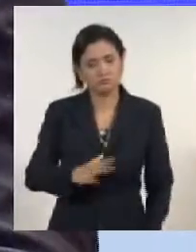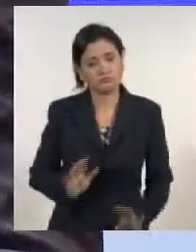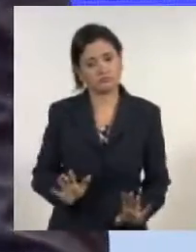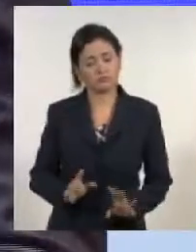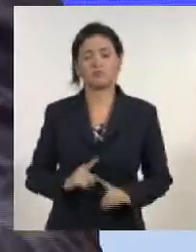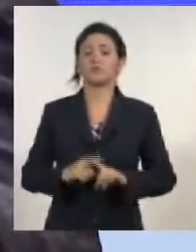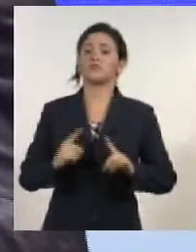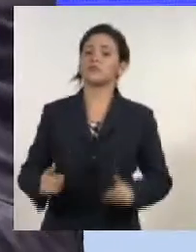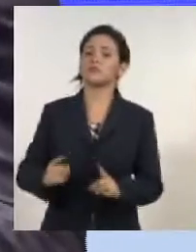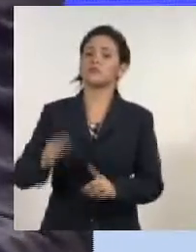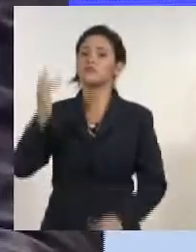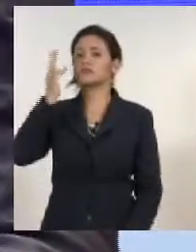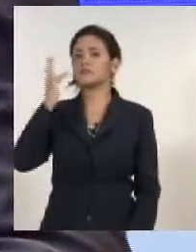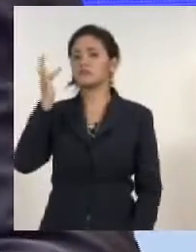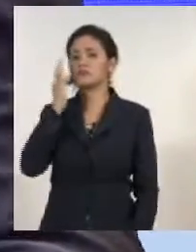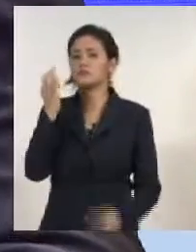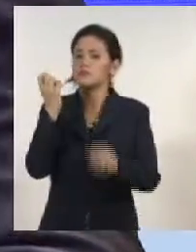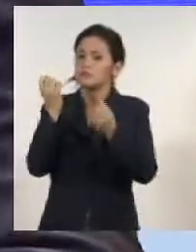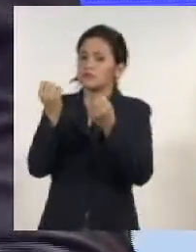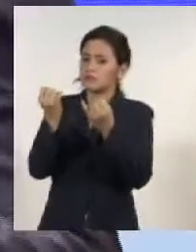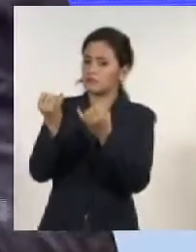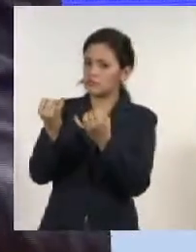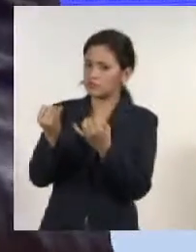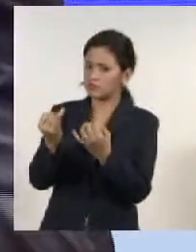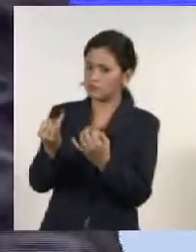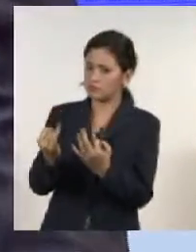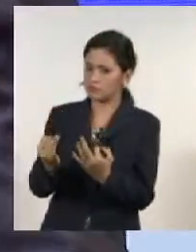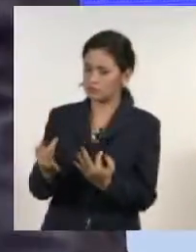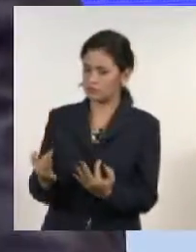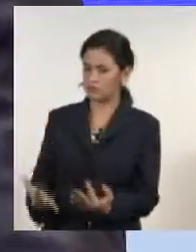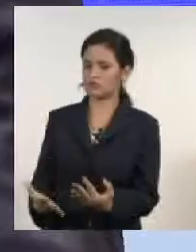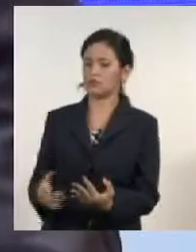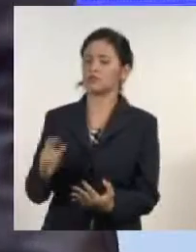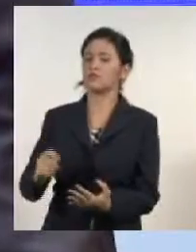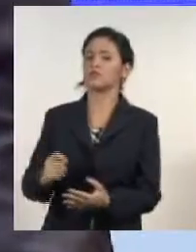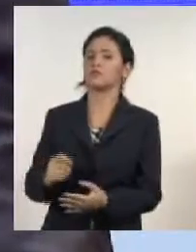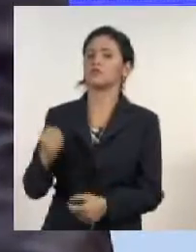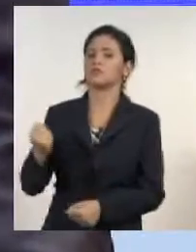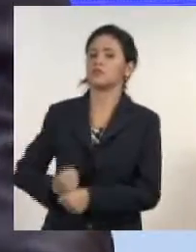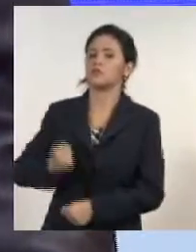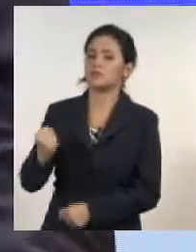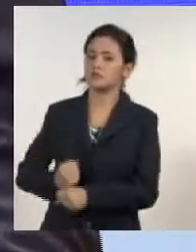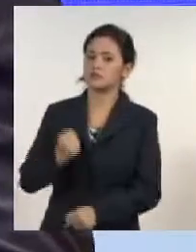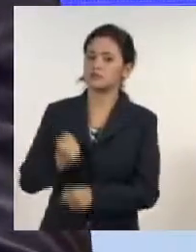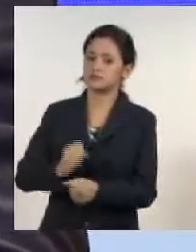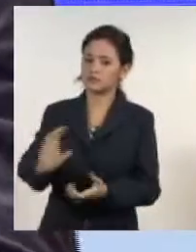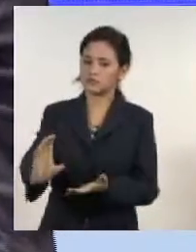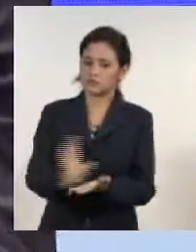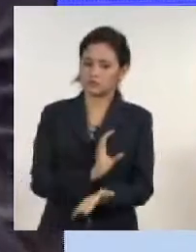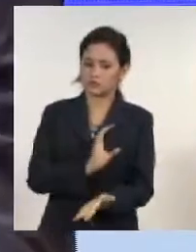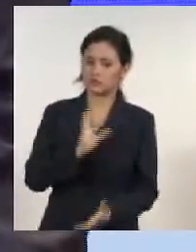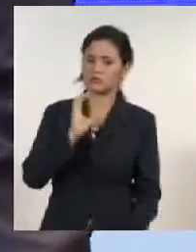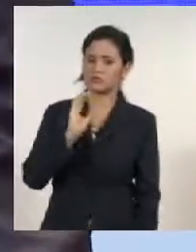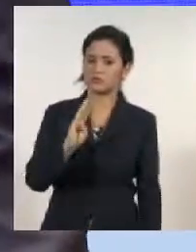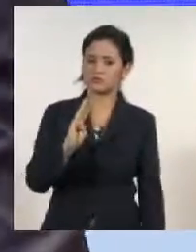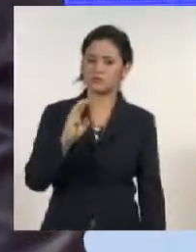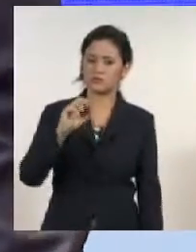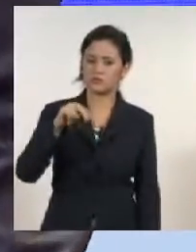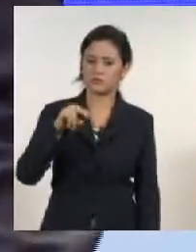explicou bem a situação da execução das obras com recursos do BNDES. O governador até